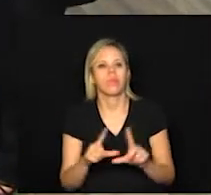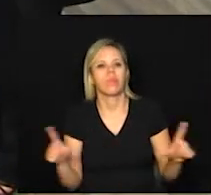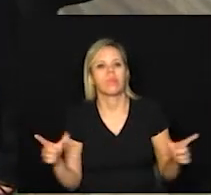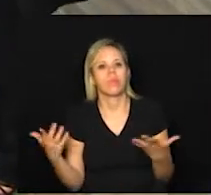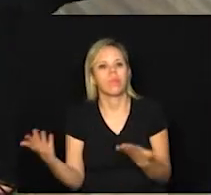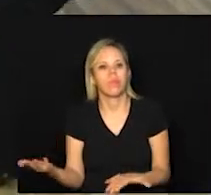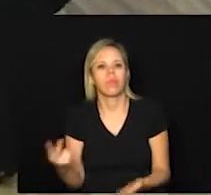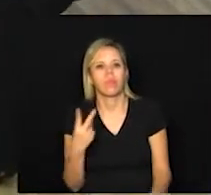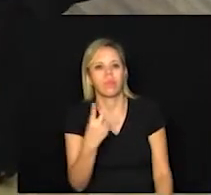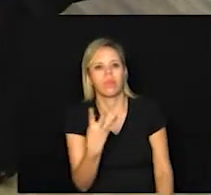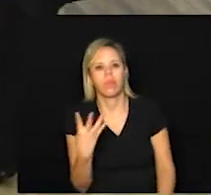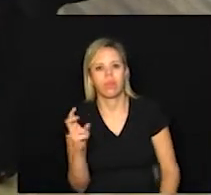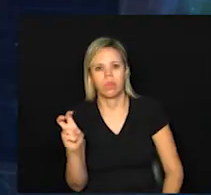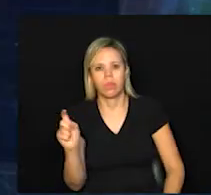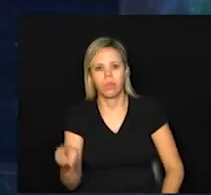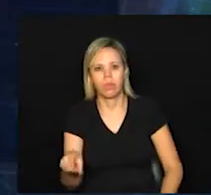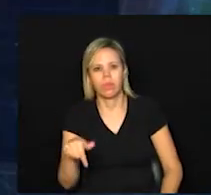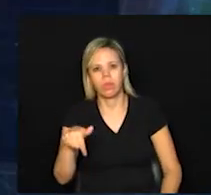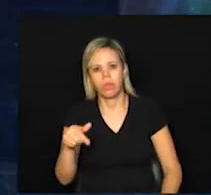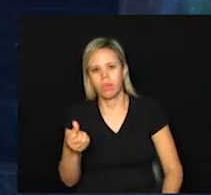região,